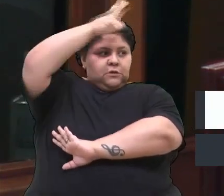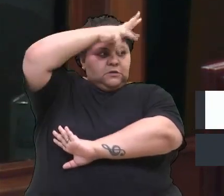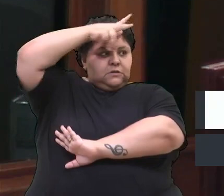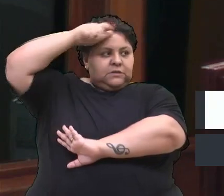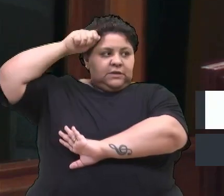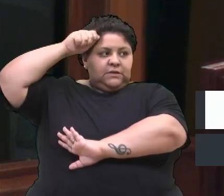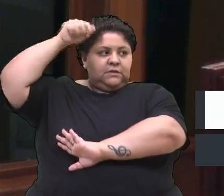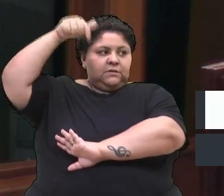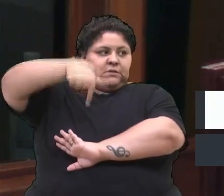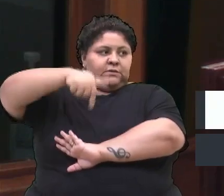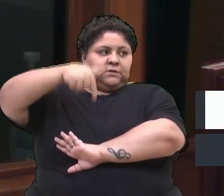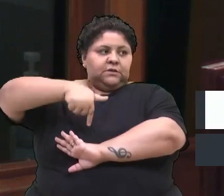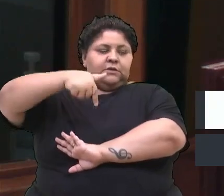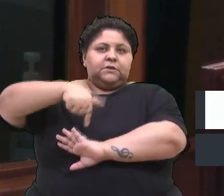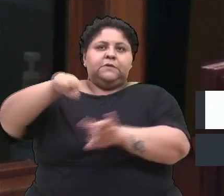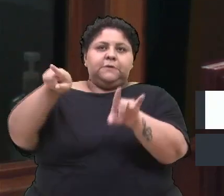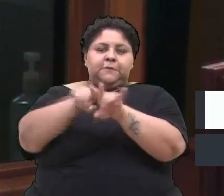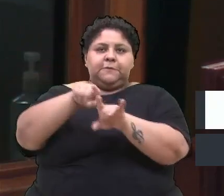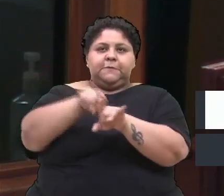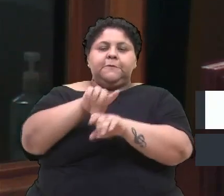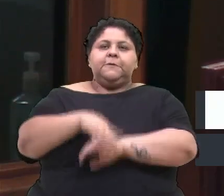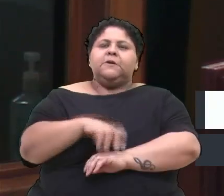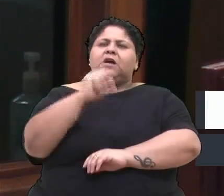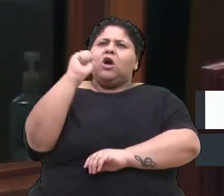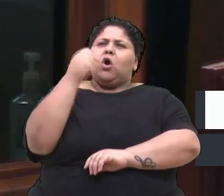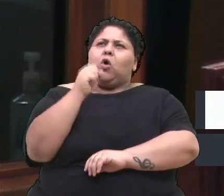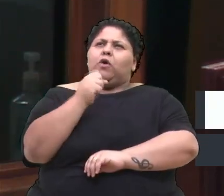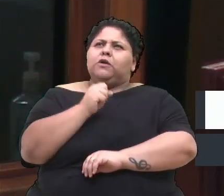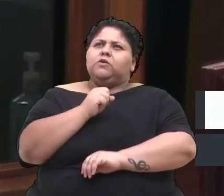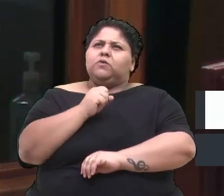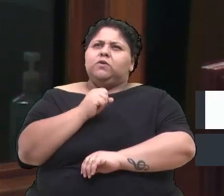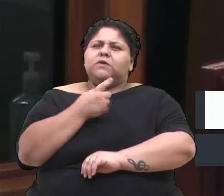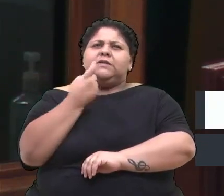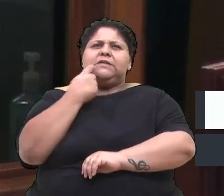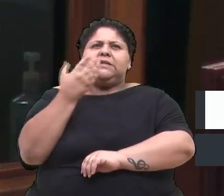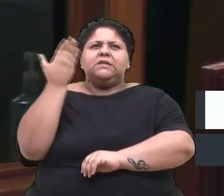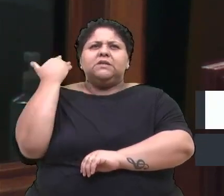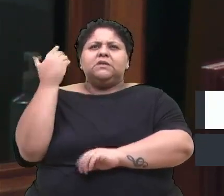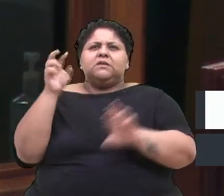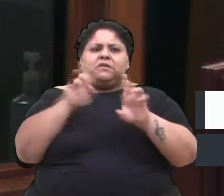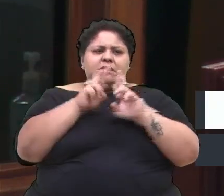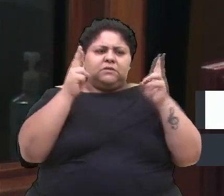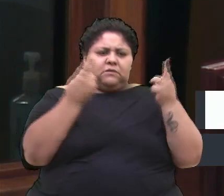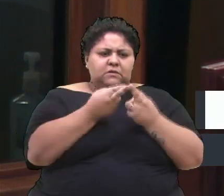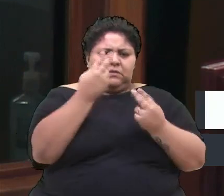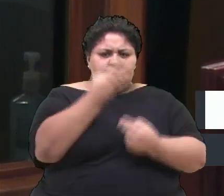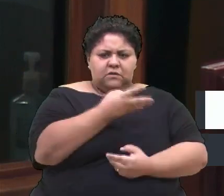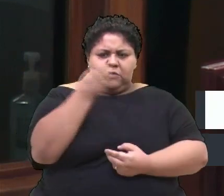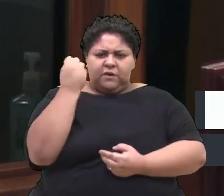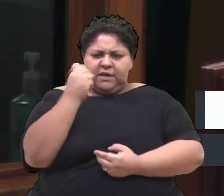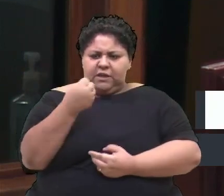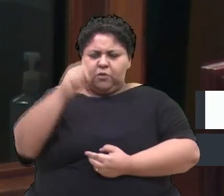no dia 8, sexta-feira passada, uma reunião com os 48